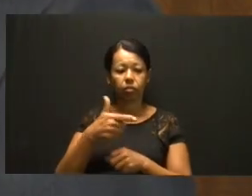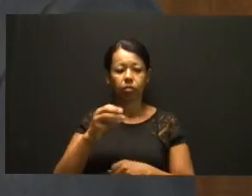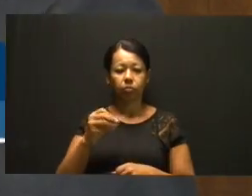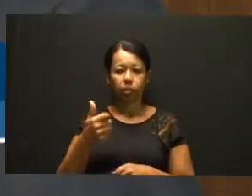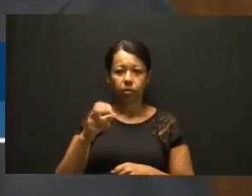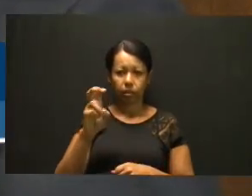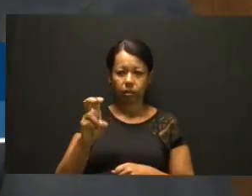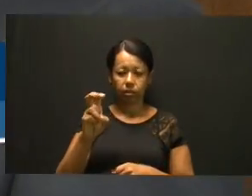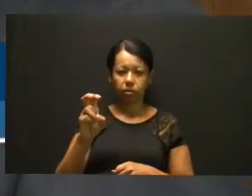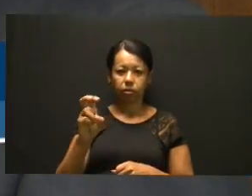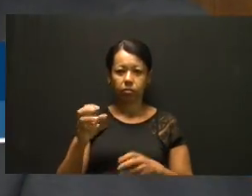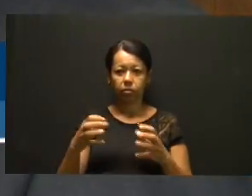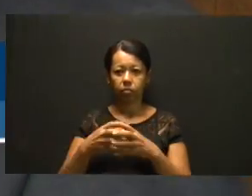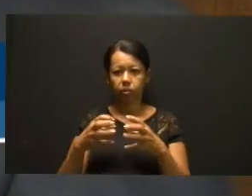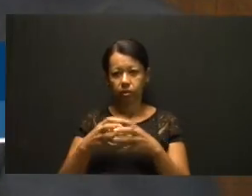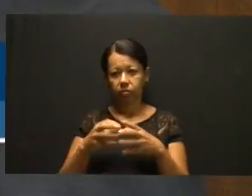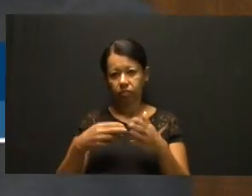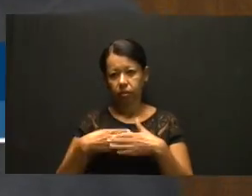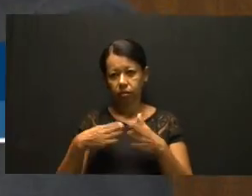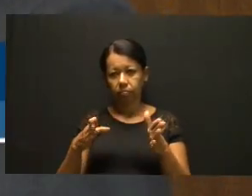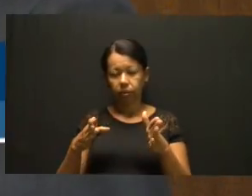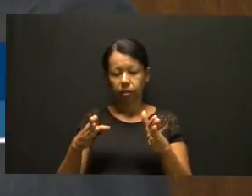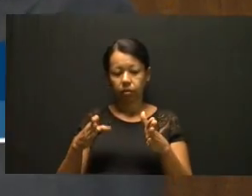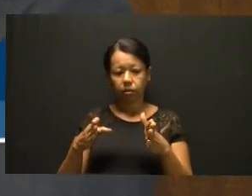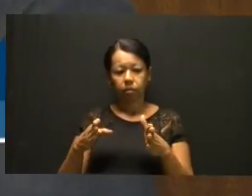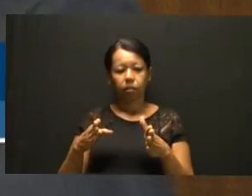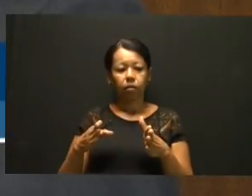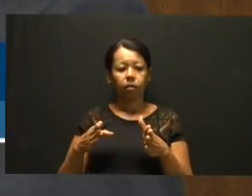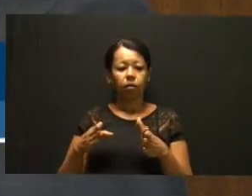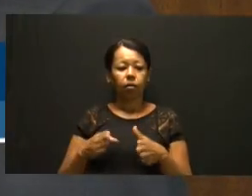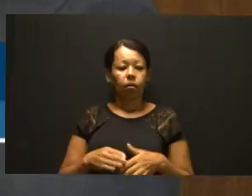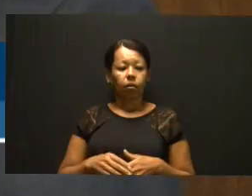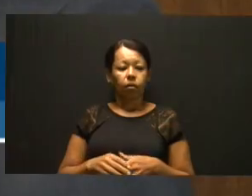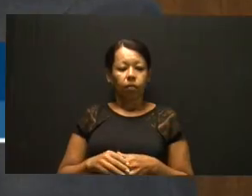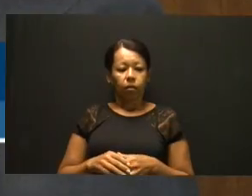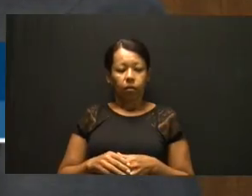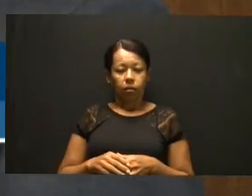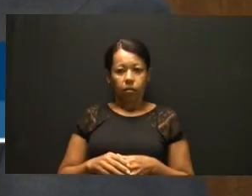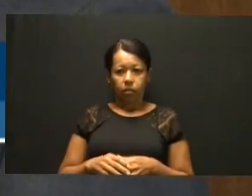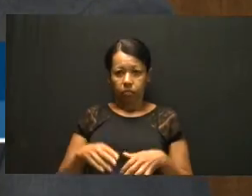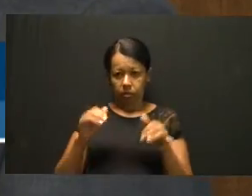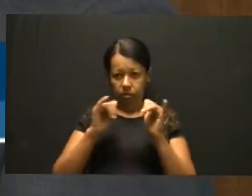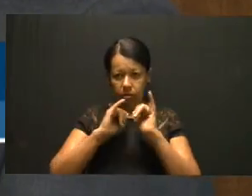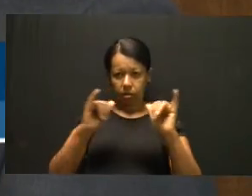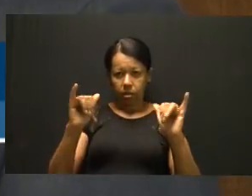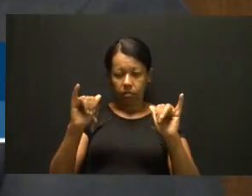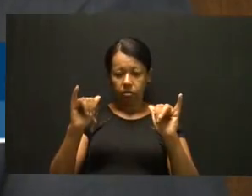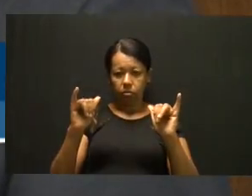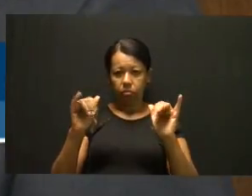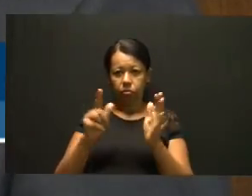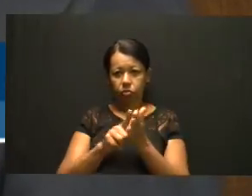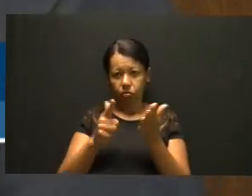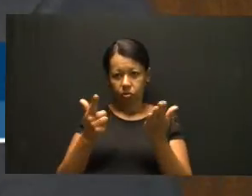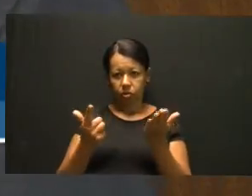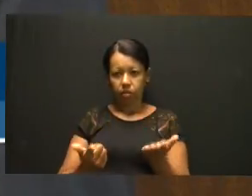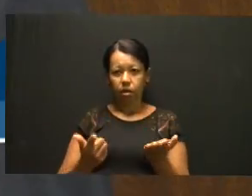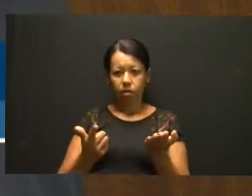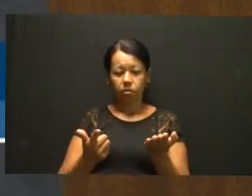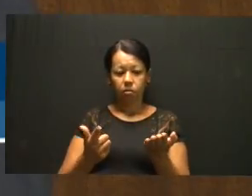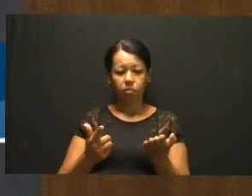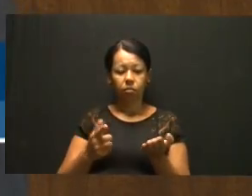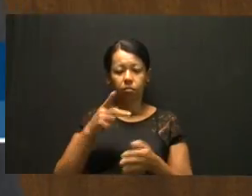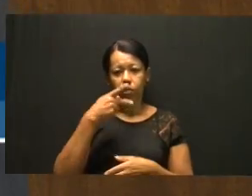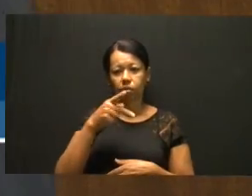aberta. O que não vem de encontro é o que foi noticiado na imprensa escrita, que